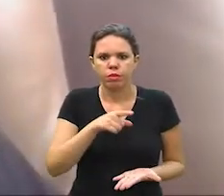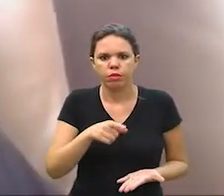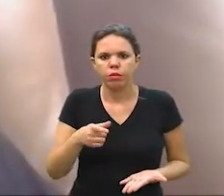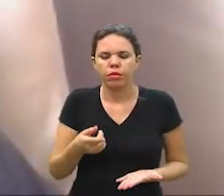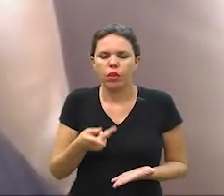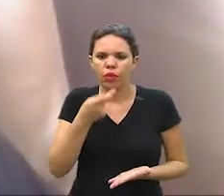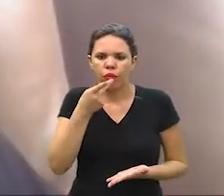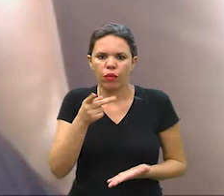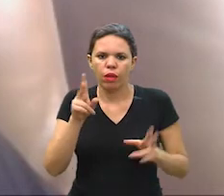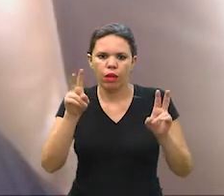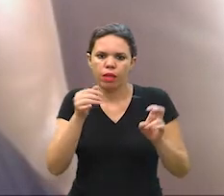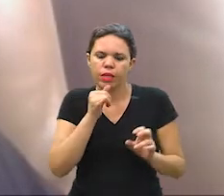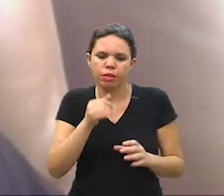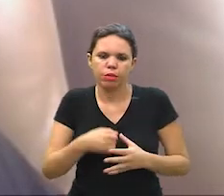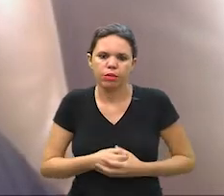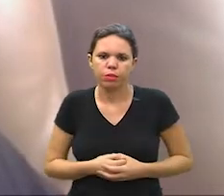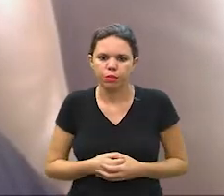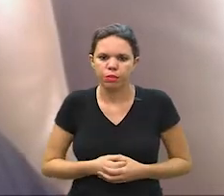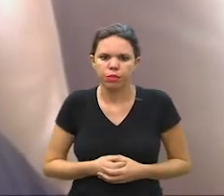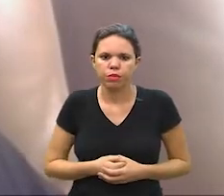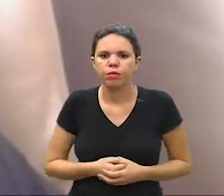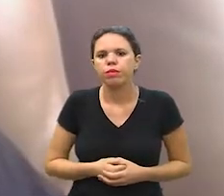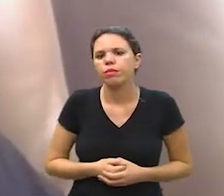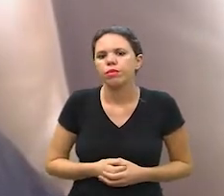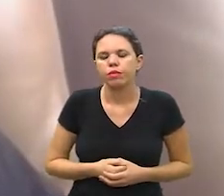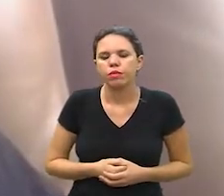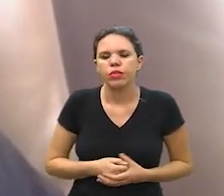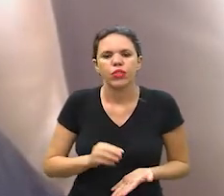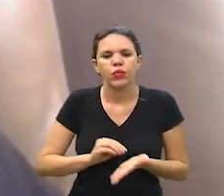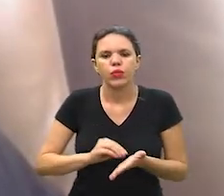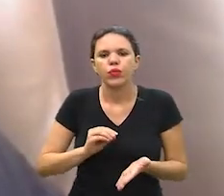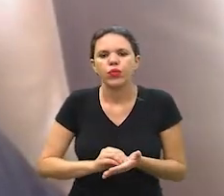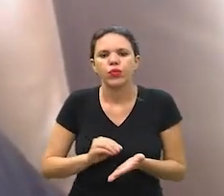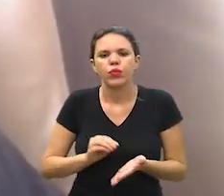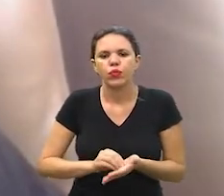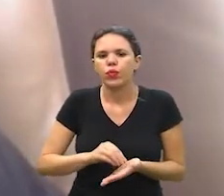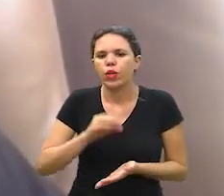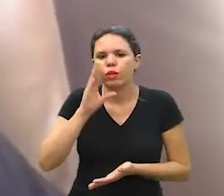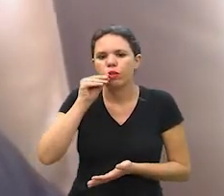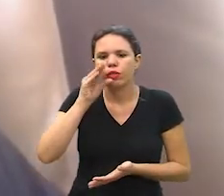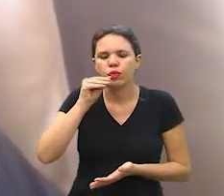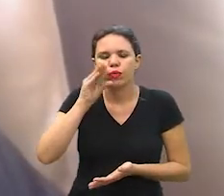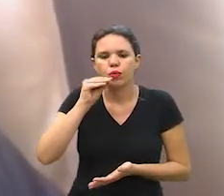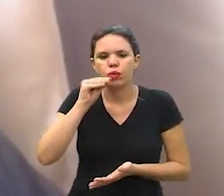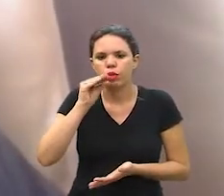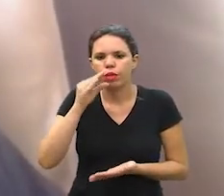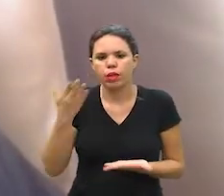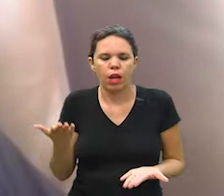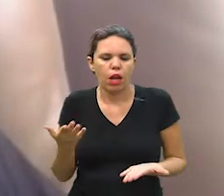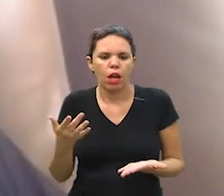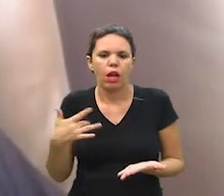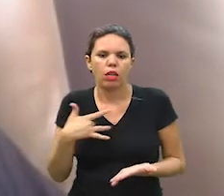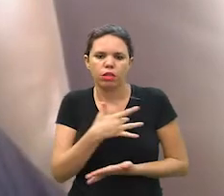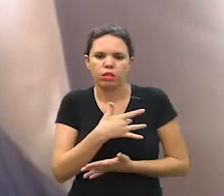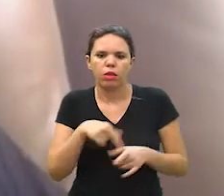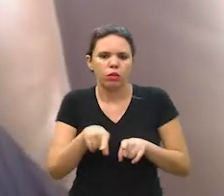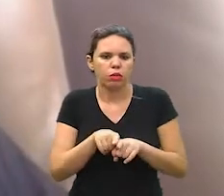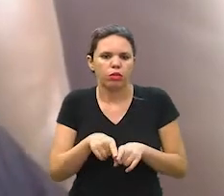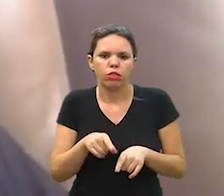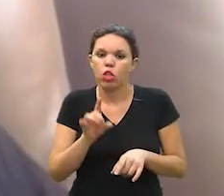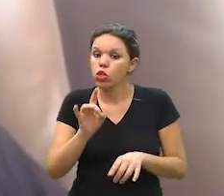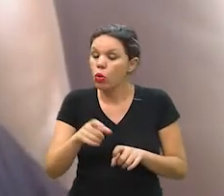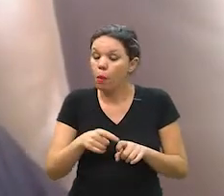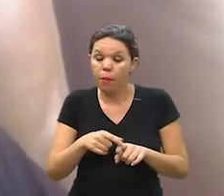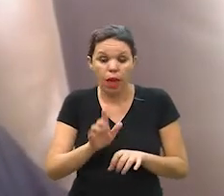me colocam a questão da falta de recursos humanos, e vocês colocaram muito na figura do médico, mas não é